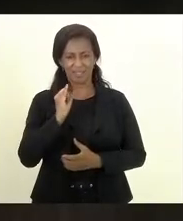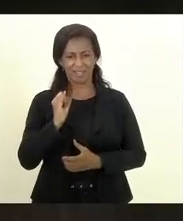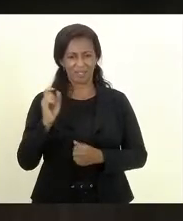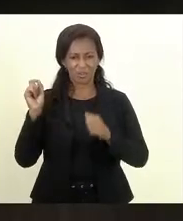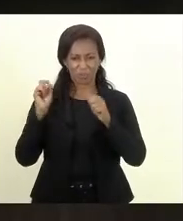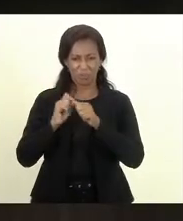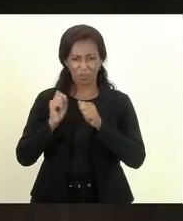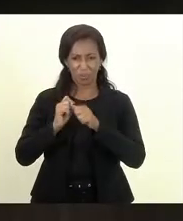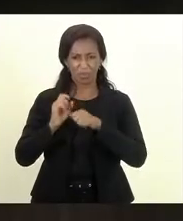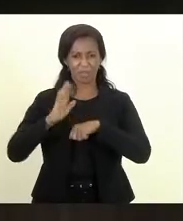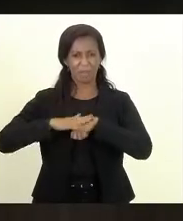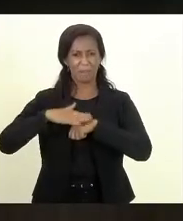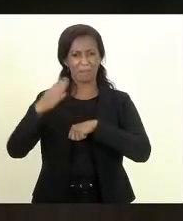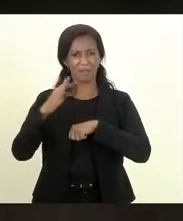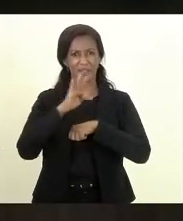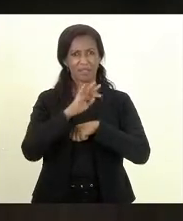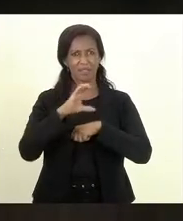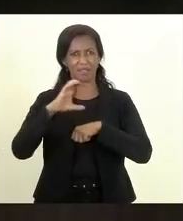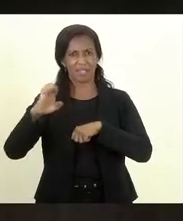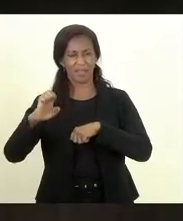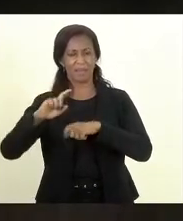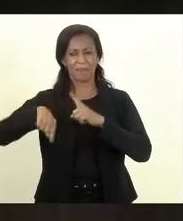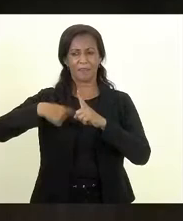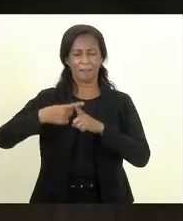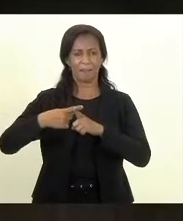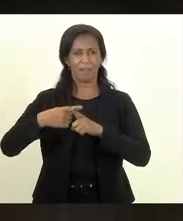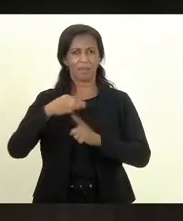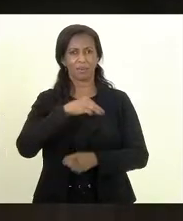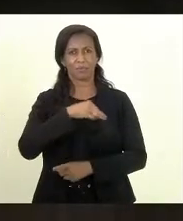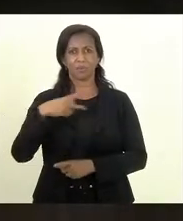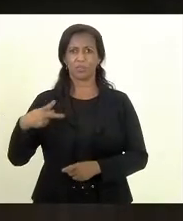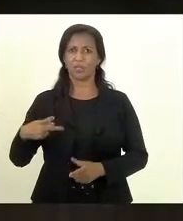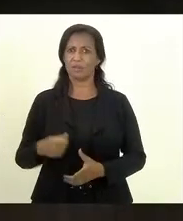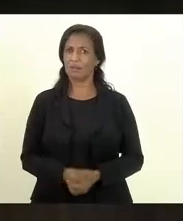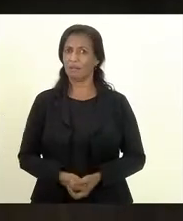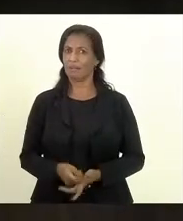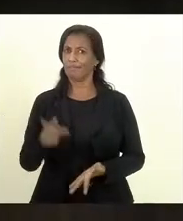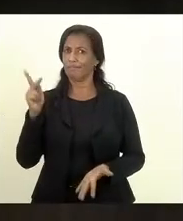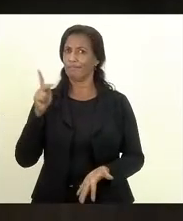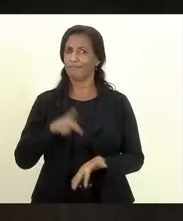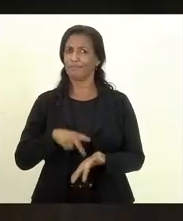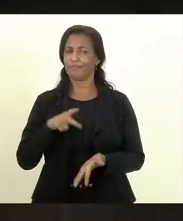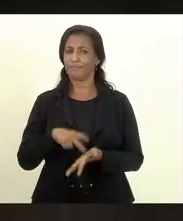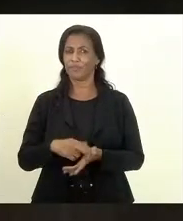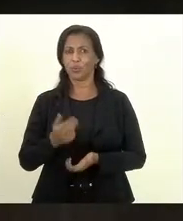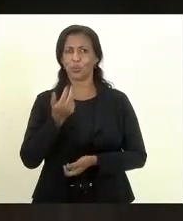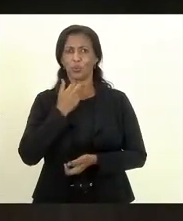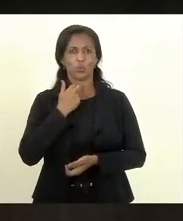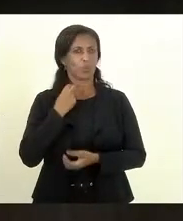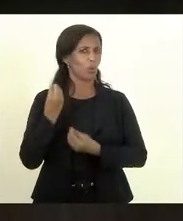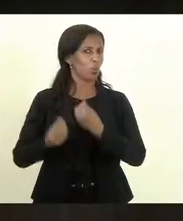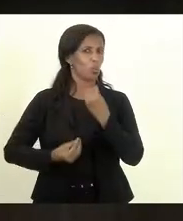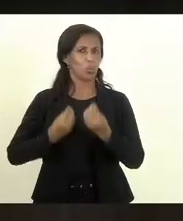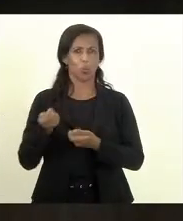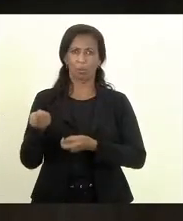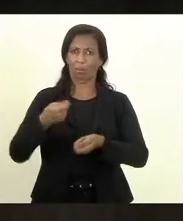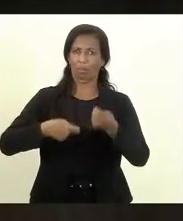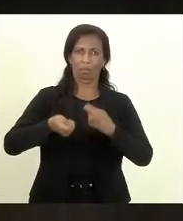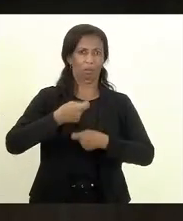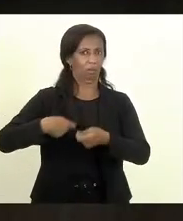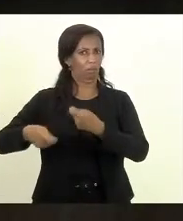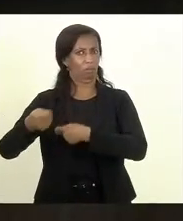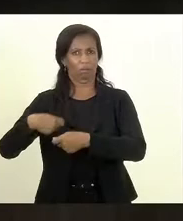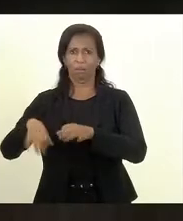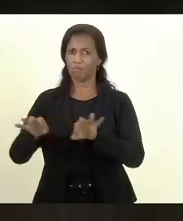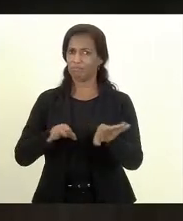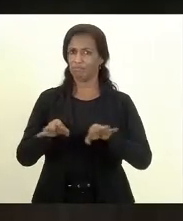isso, mais o Tribunal de Contas, mais o Ministério Público, realmente não vai ter como administrar de